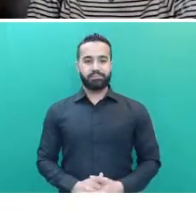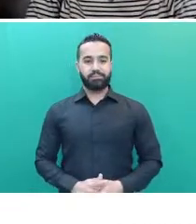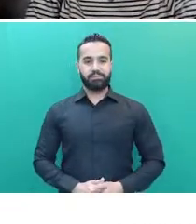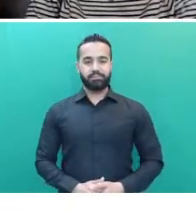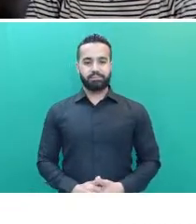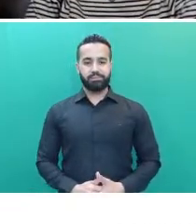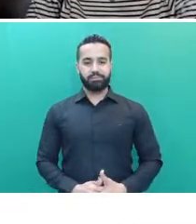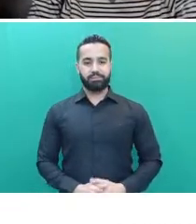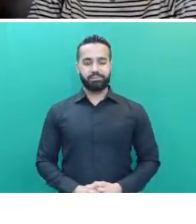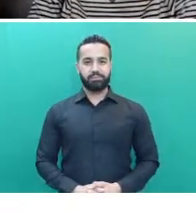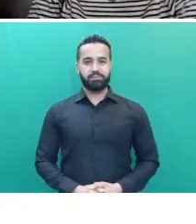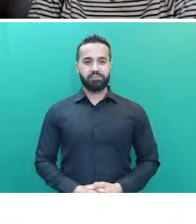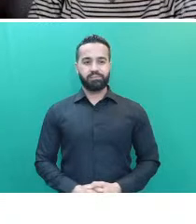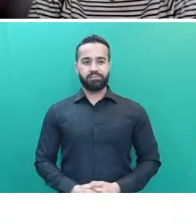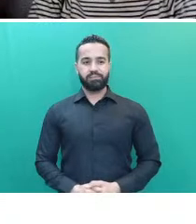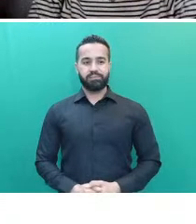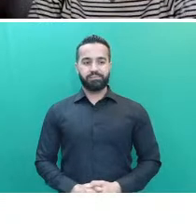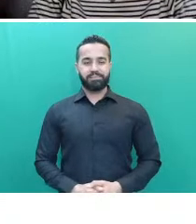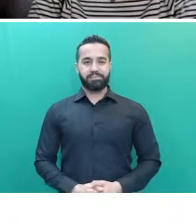espaço.